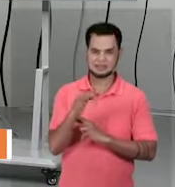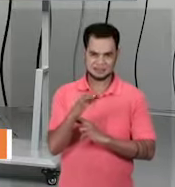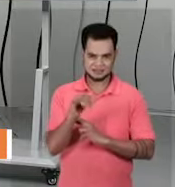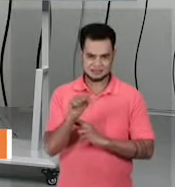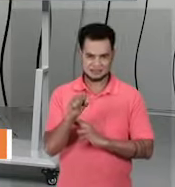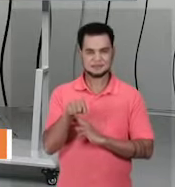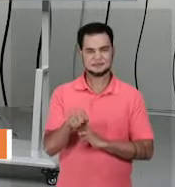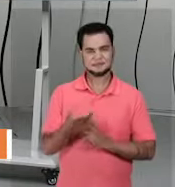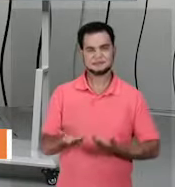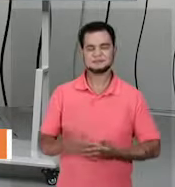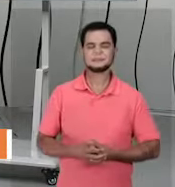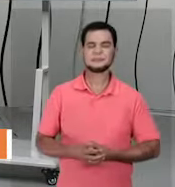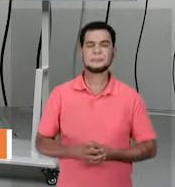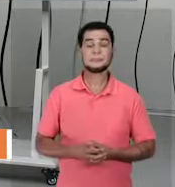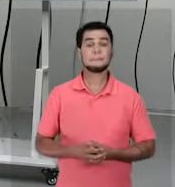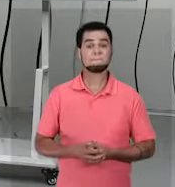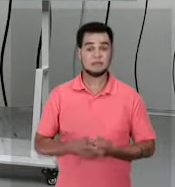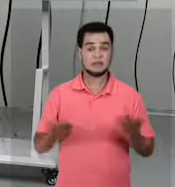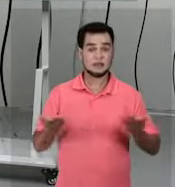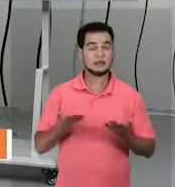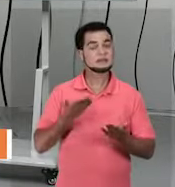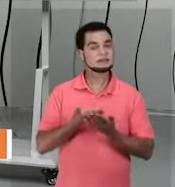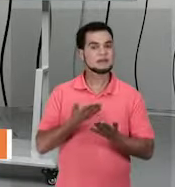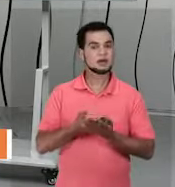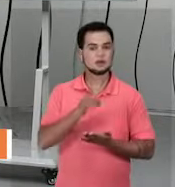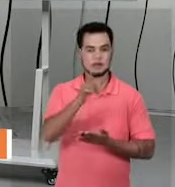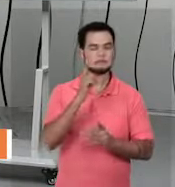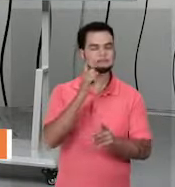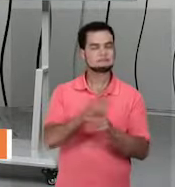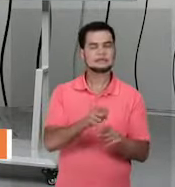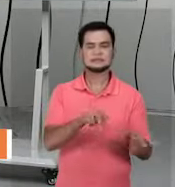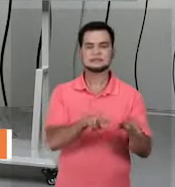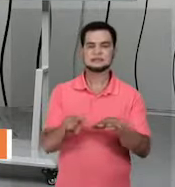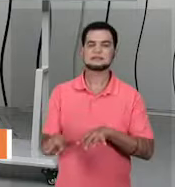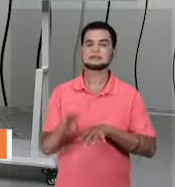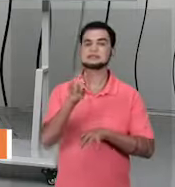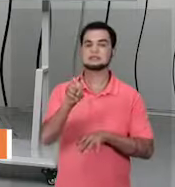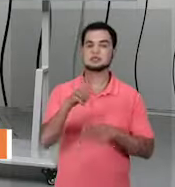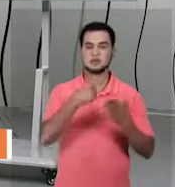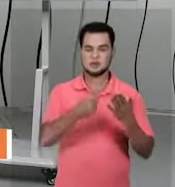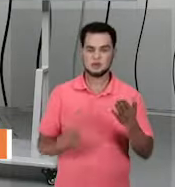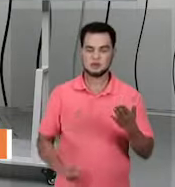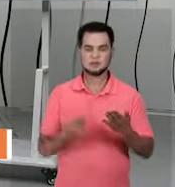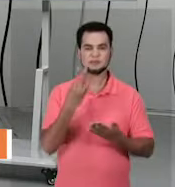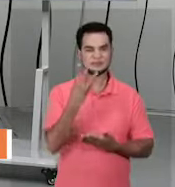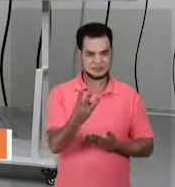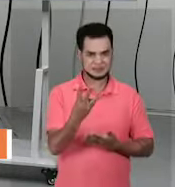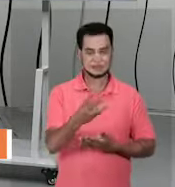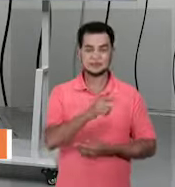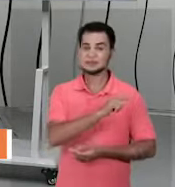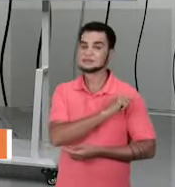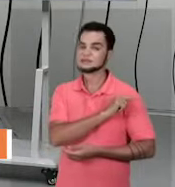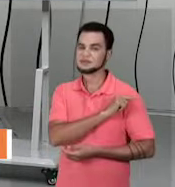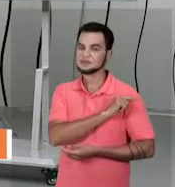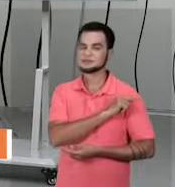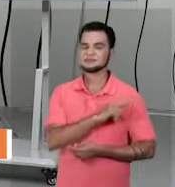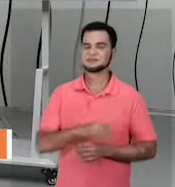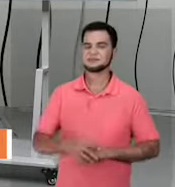protozoários. Essa aula você encontra lá na semana 5 do PET 3 para o 7º ano do